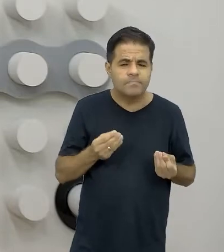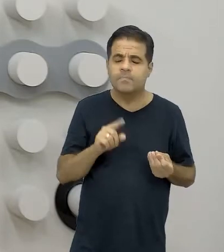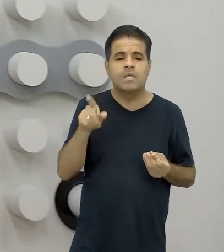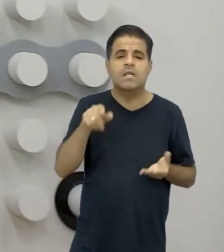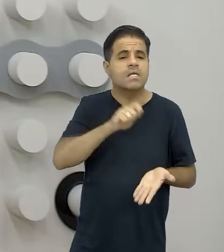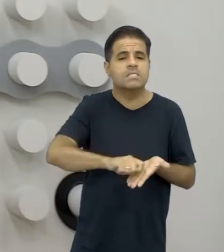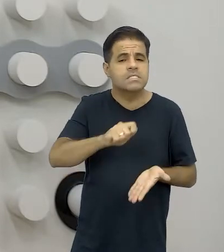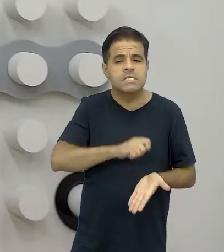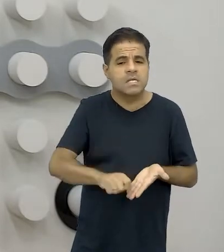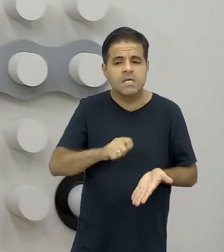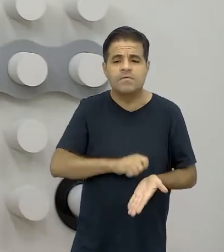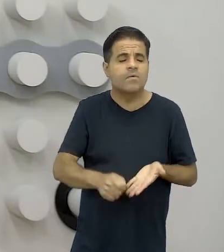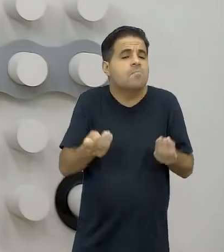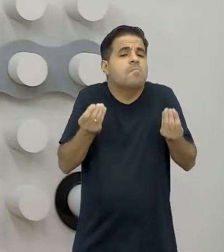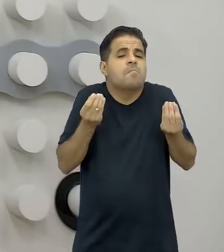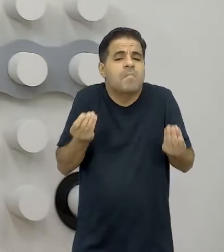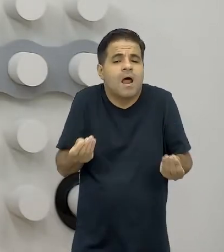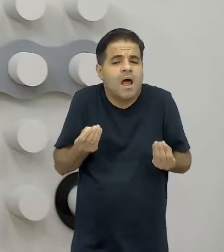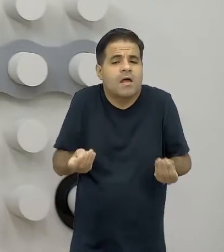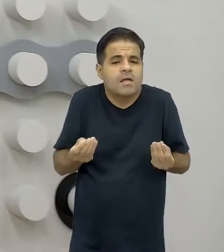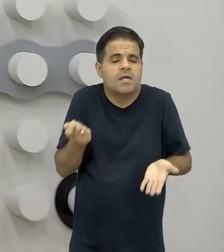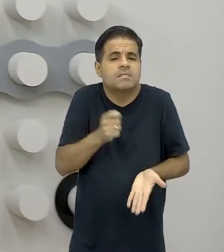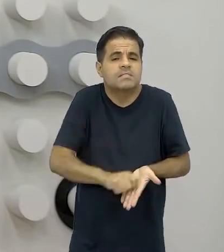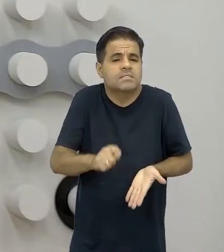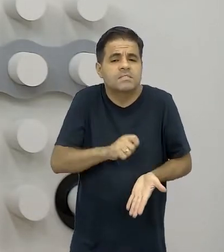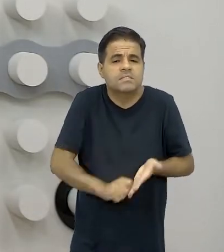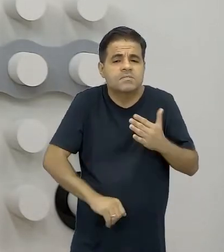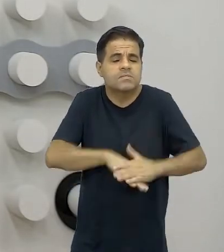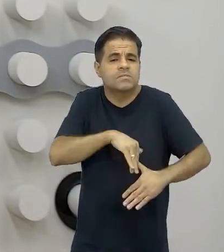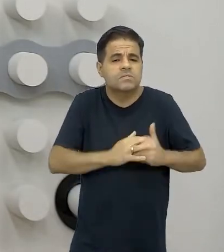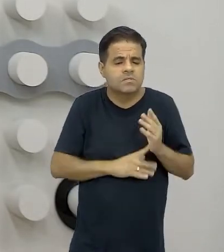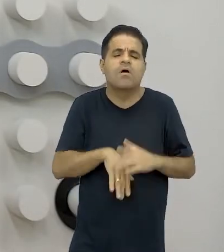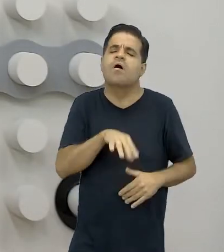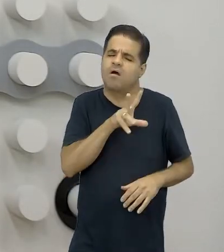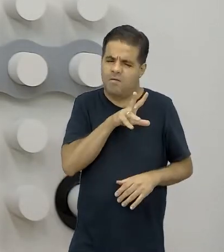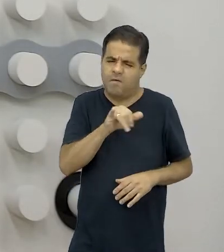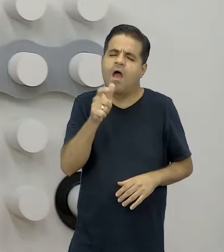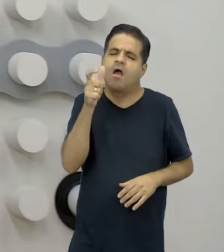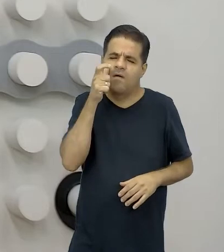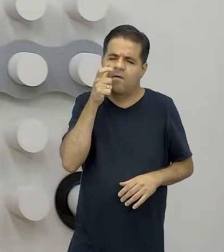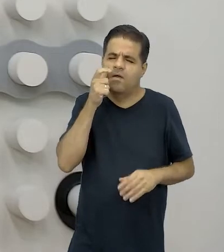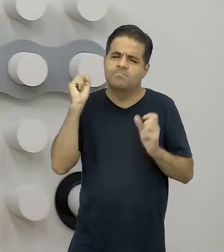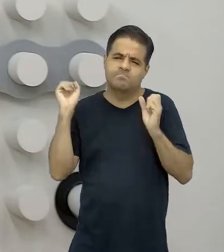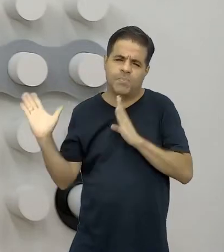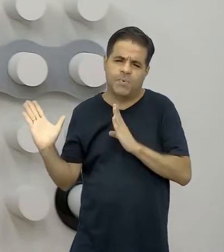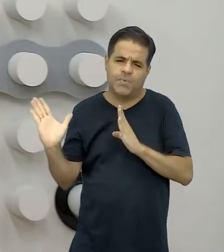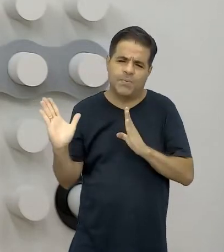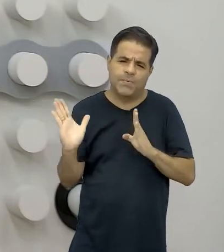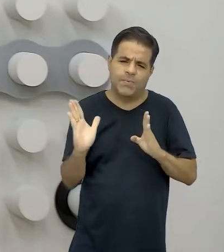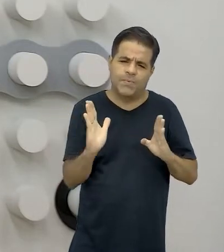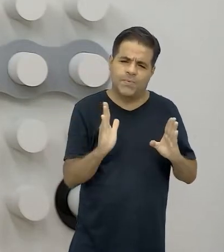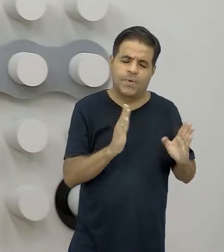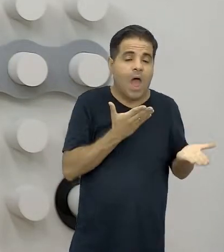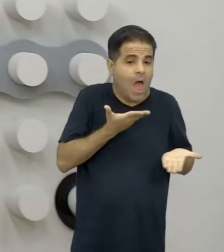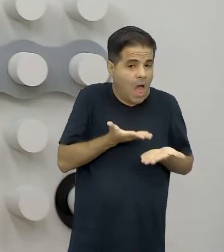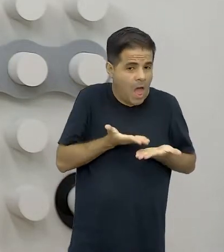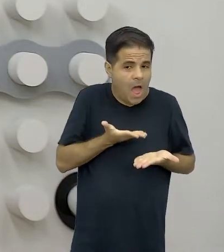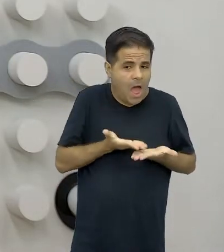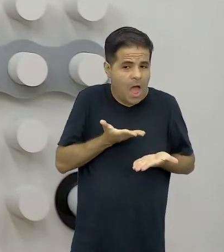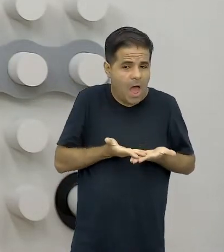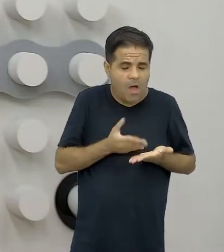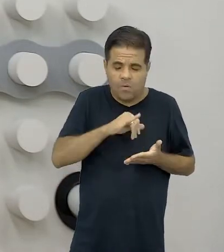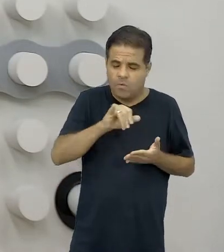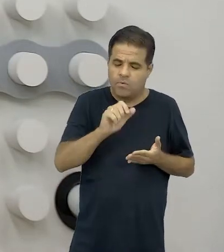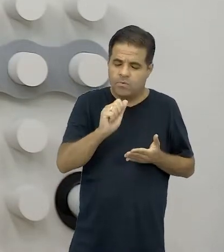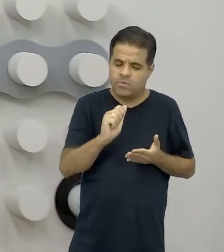que ele escreveu? Por que ele escreveu esse livro, O Mestre Ignorante? Bom, a gente vai ver no decorrer dessa aula, né? Mas no fundo, o